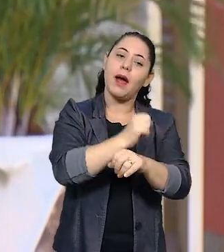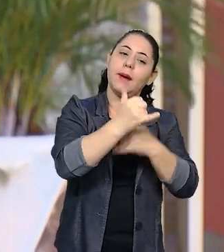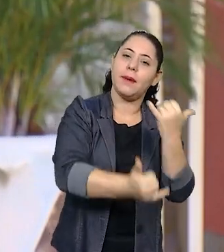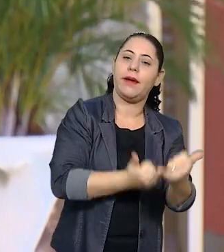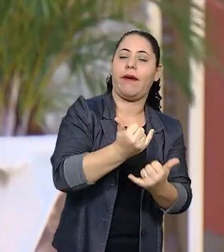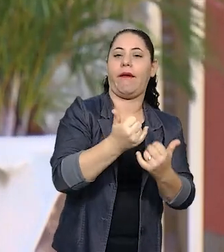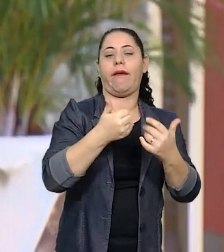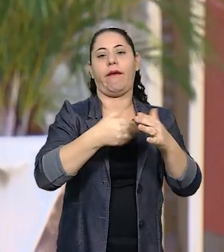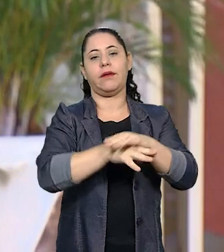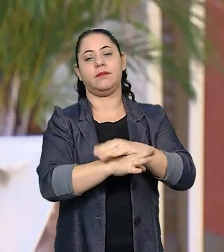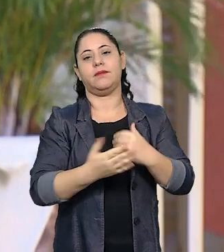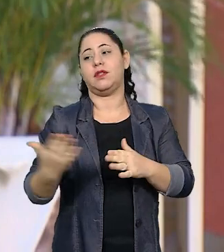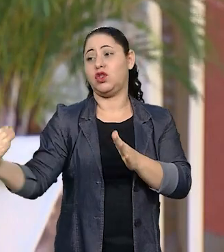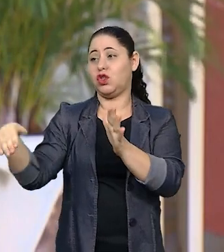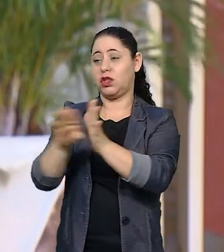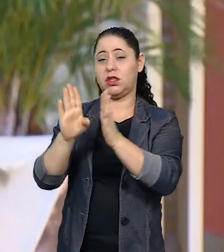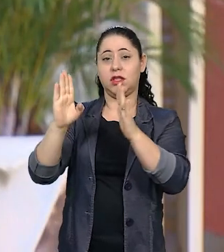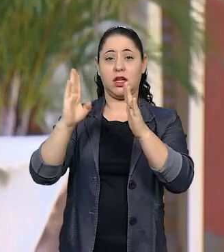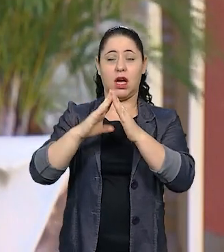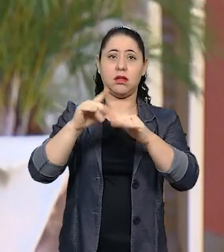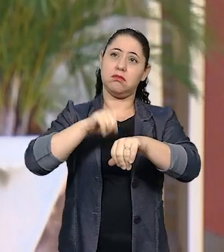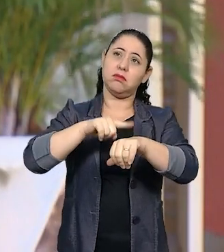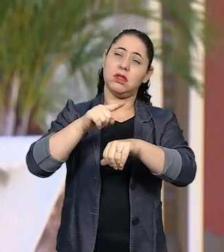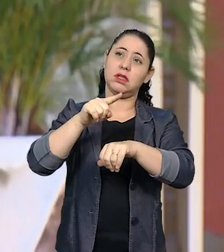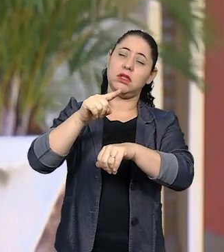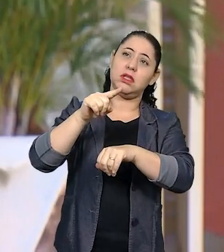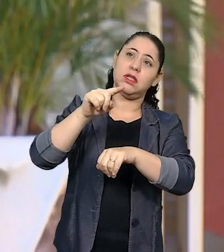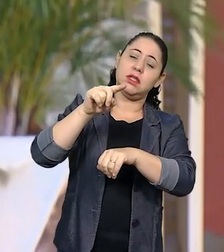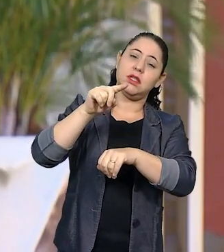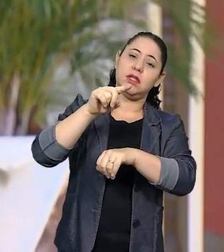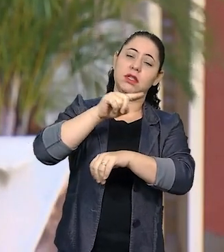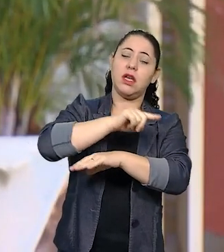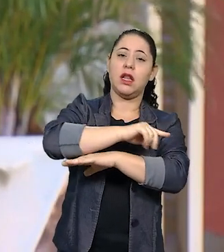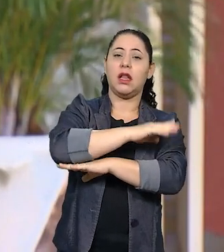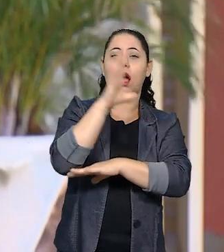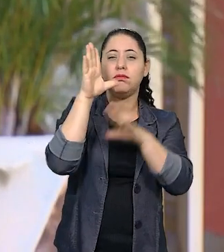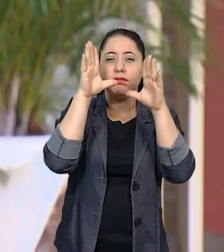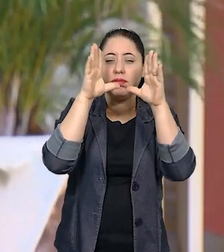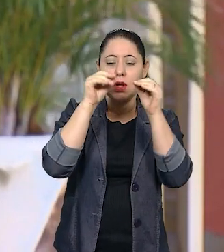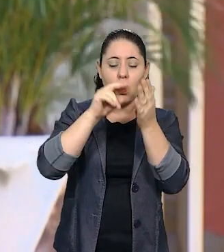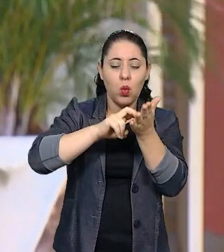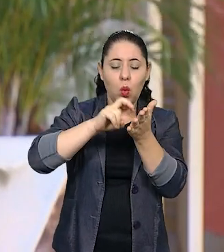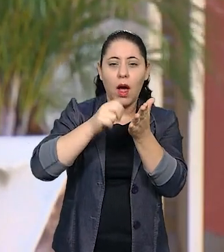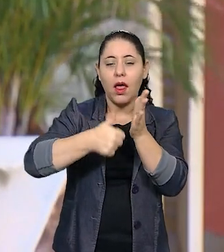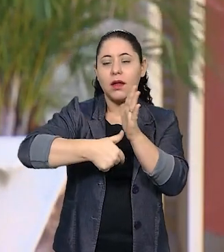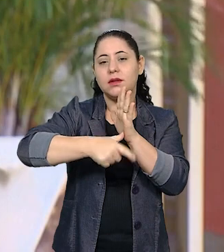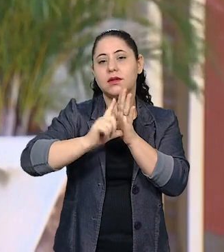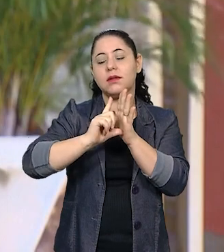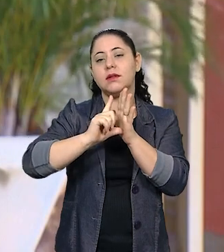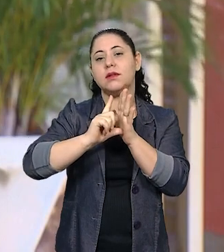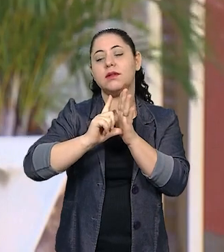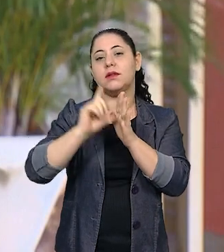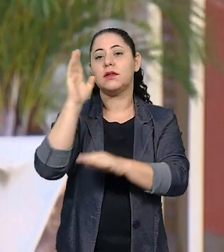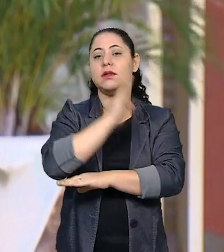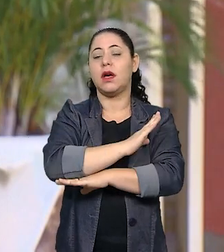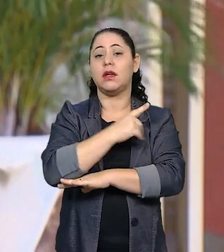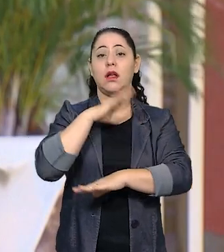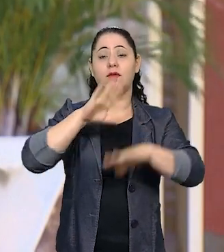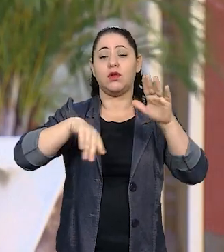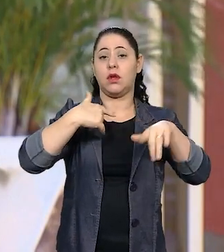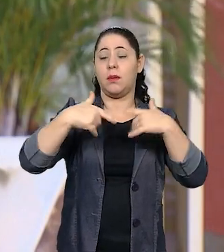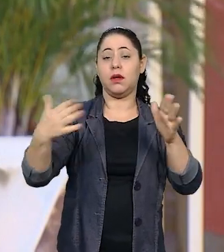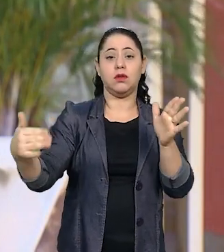uma coisa que no dia a dia às vezes a gente não consegue ter aquela atenção ali, de estar ali parando para brincar. Ela chega em casa